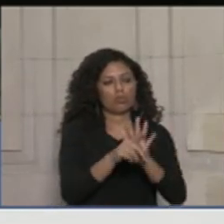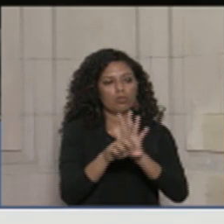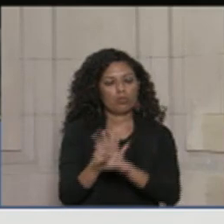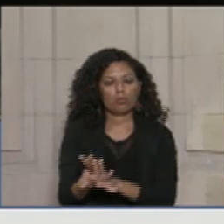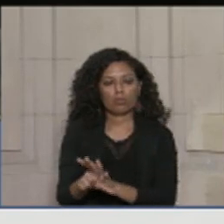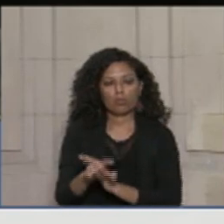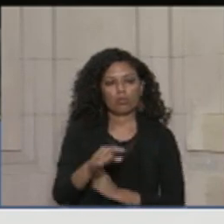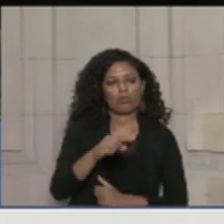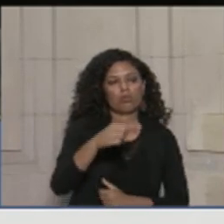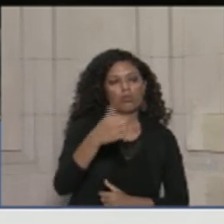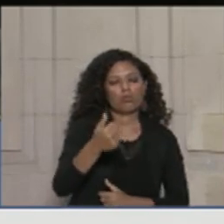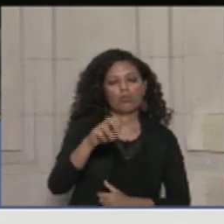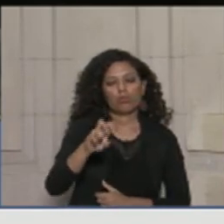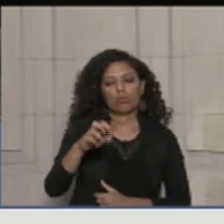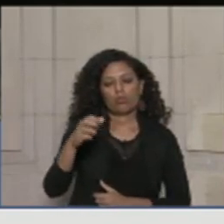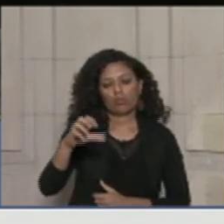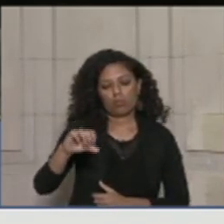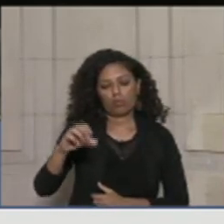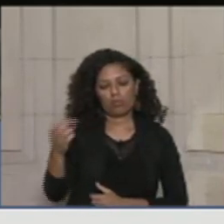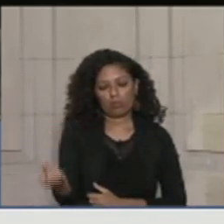número